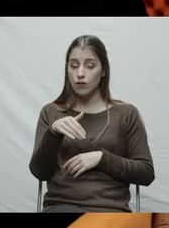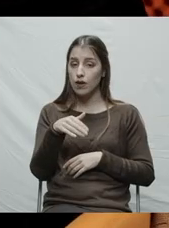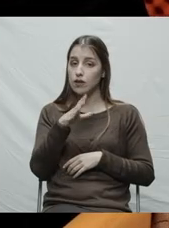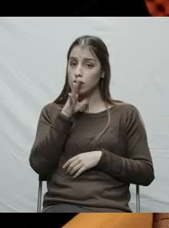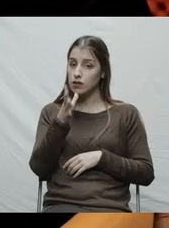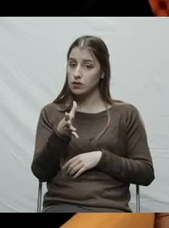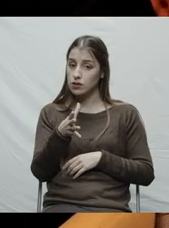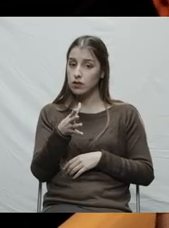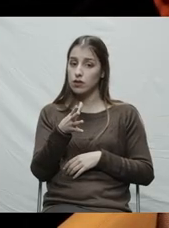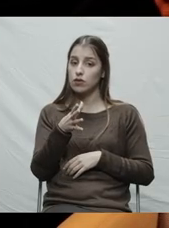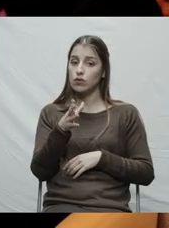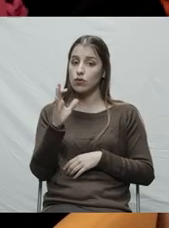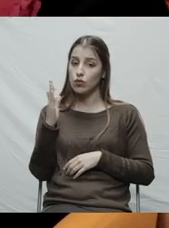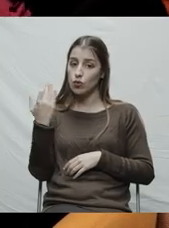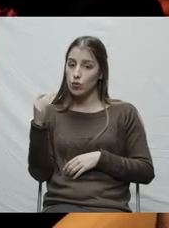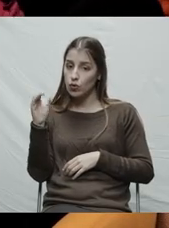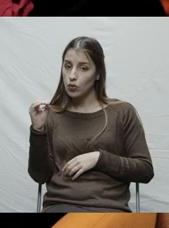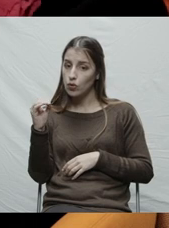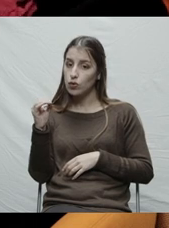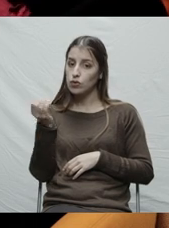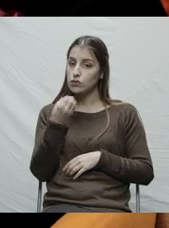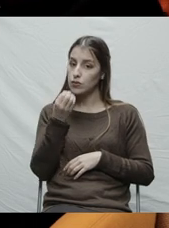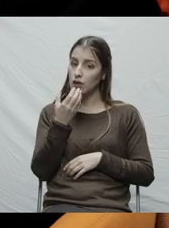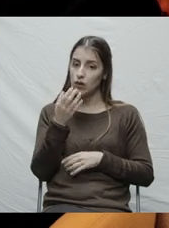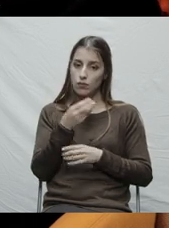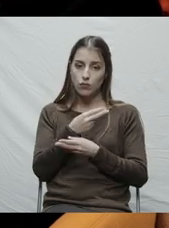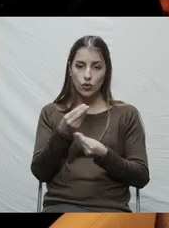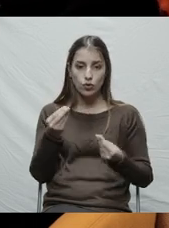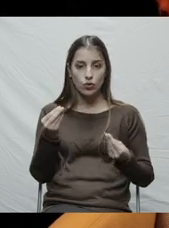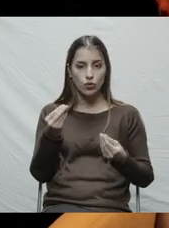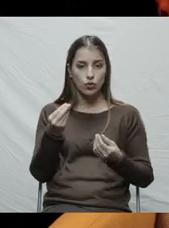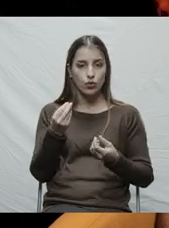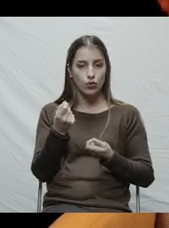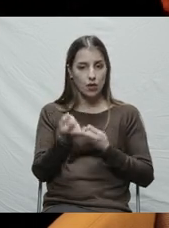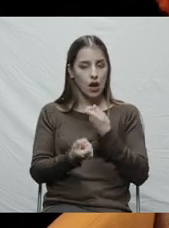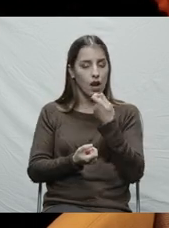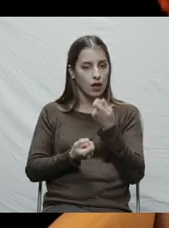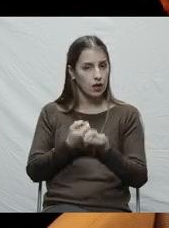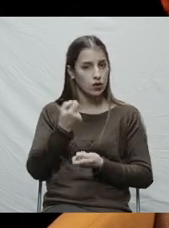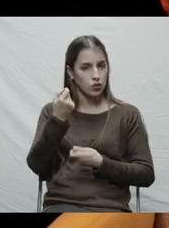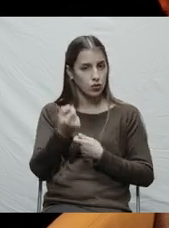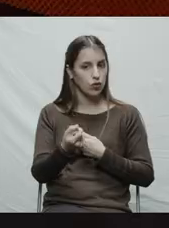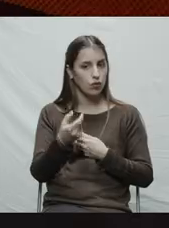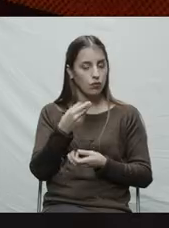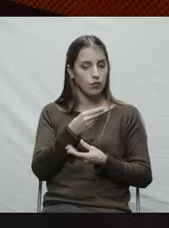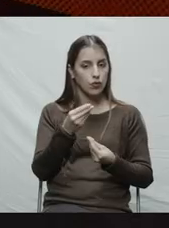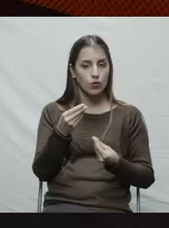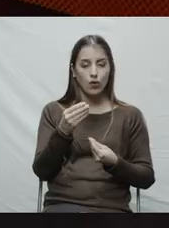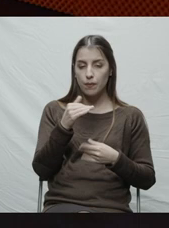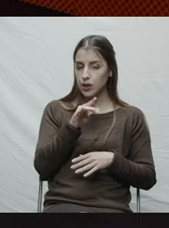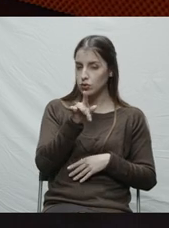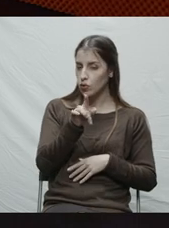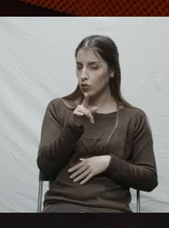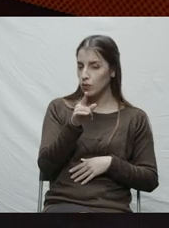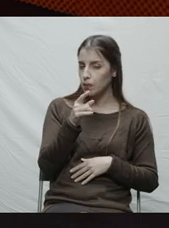muito orgânico e muito gradual. Sim, tudo foi muito... Muito orgânico, muito gradual e até lento. Mas... Sim, mas ainda estavas em Berlim ou... Eu...